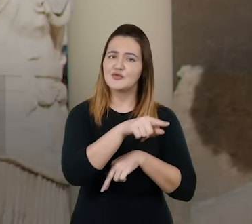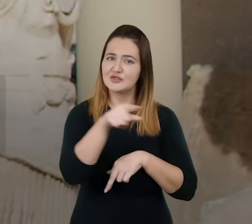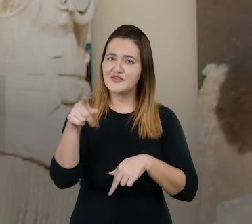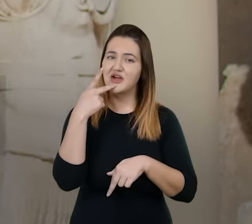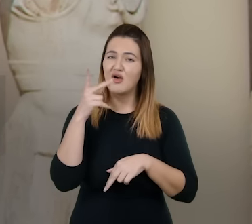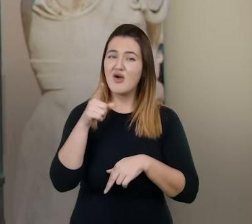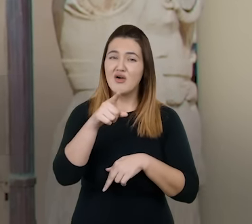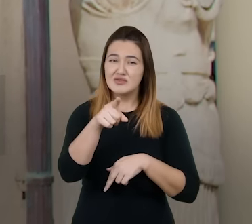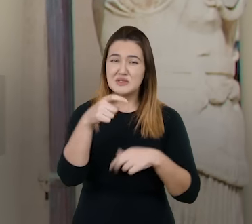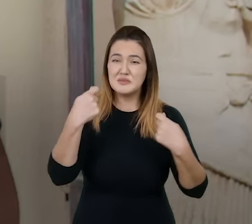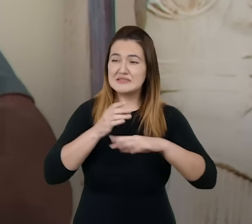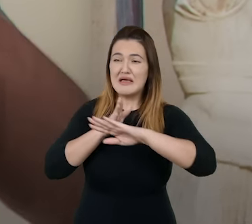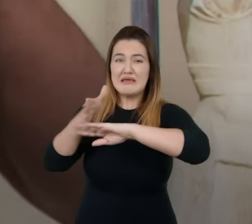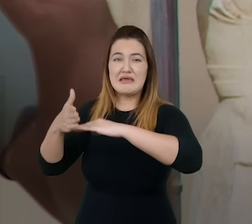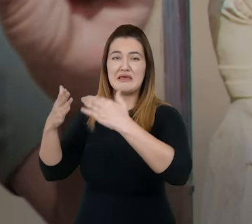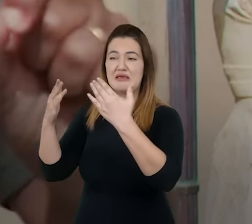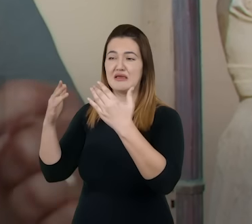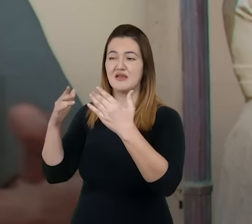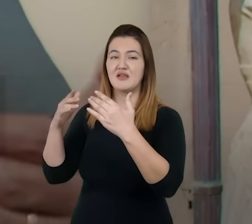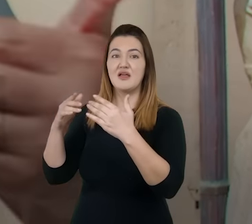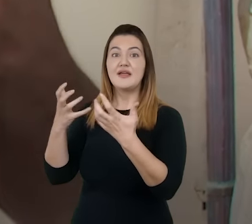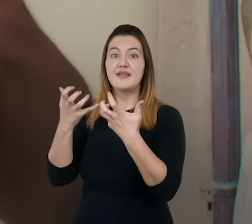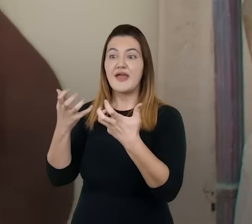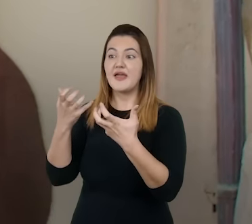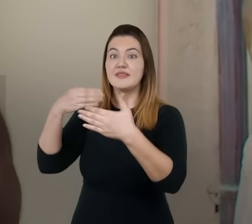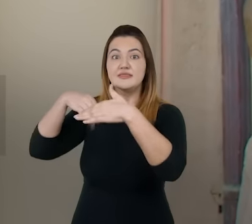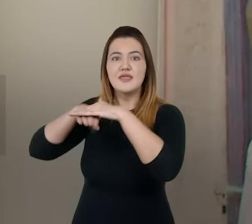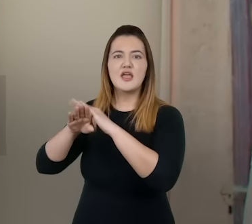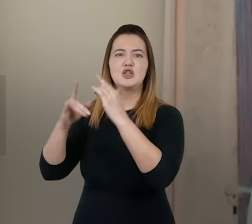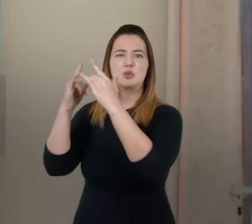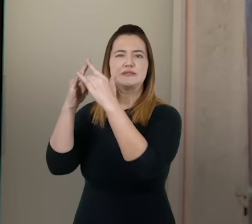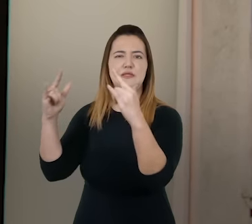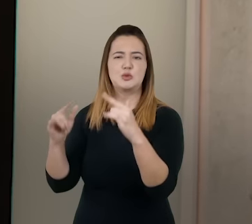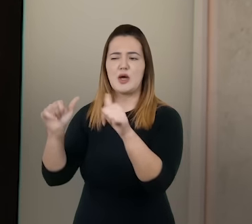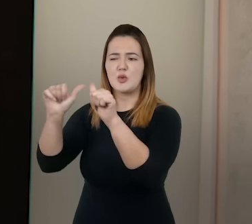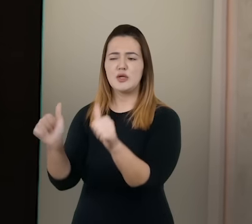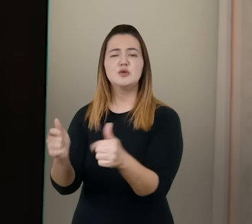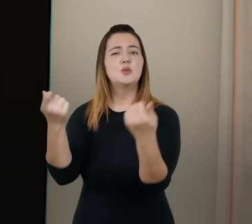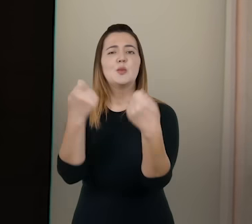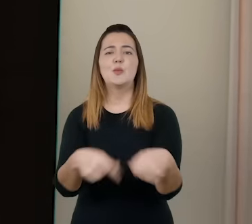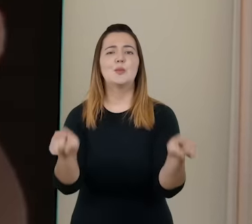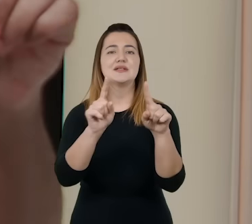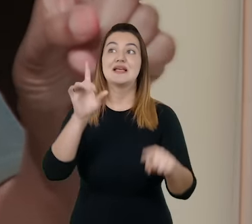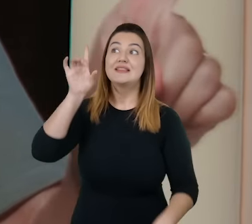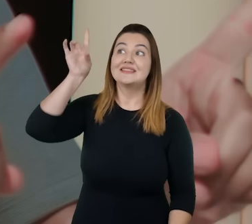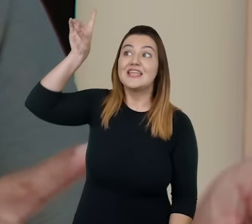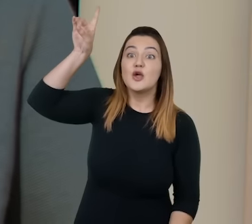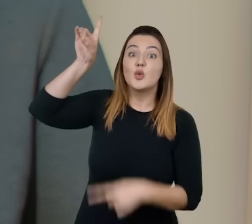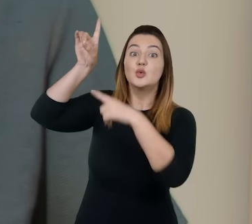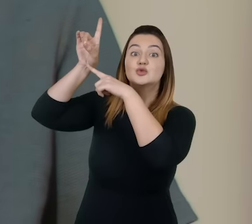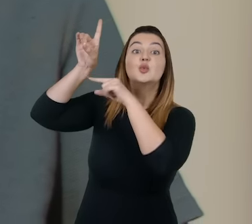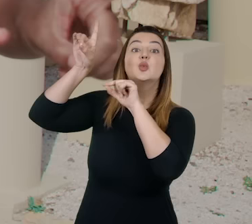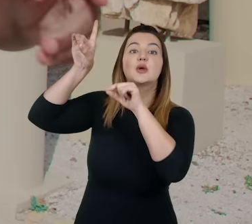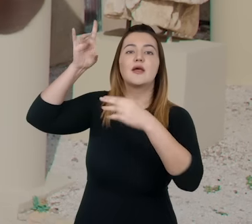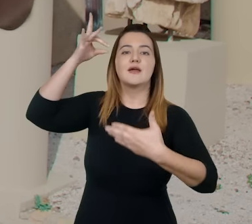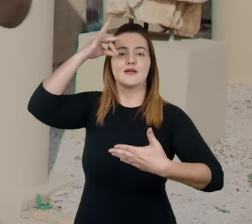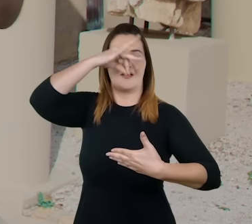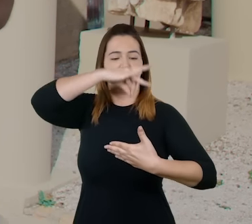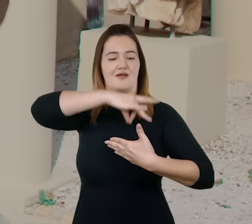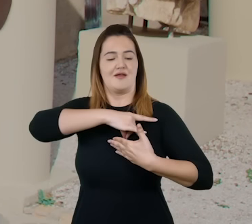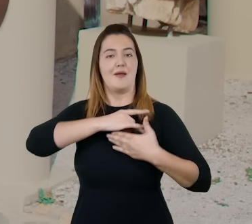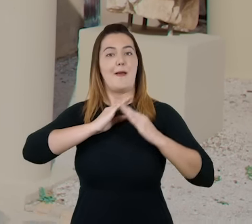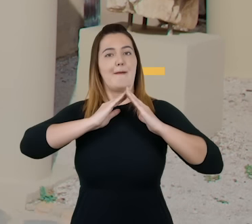vocês são o santuário do Espírito Santo que habita em vocês. Vocês são o templo de Deus. O